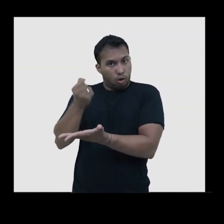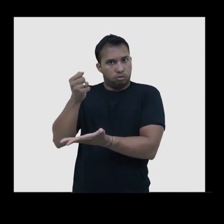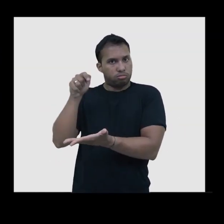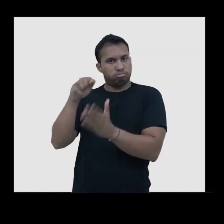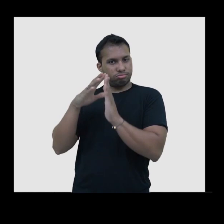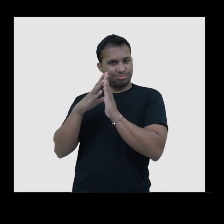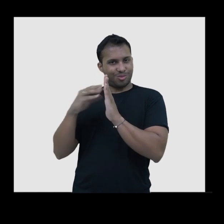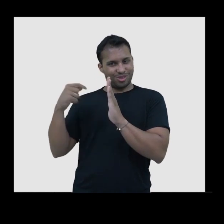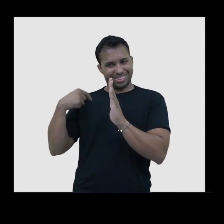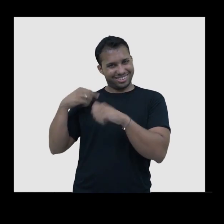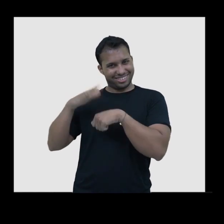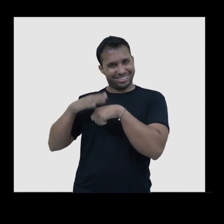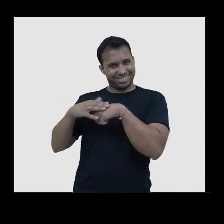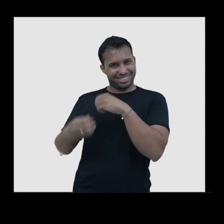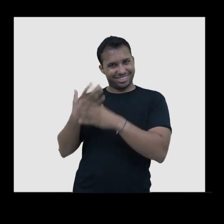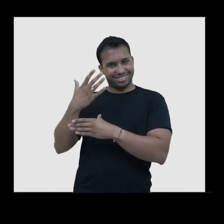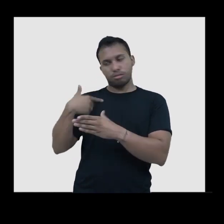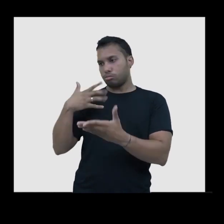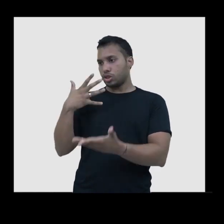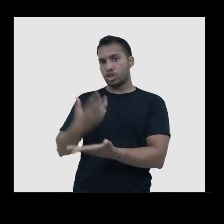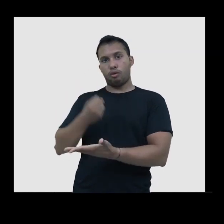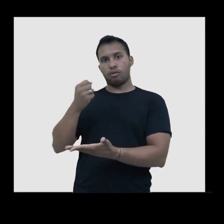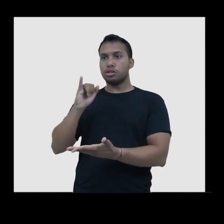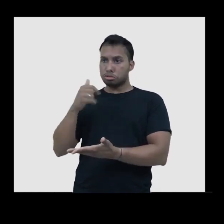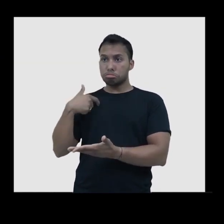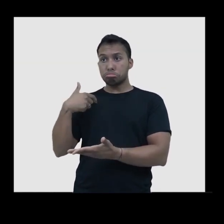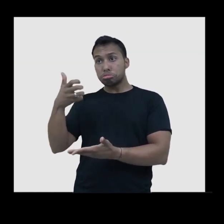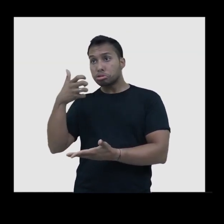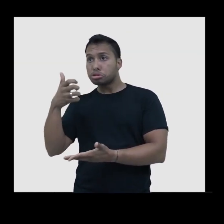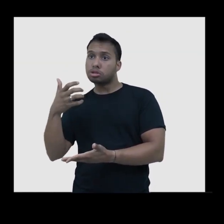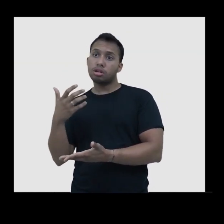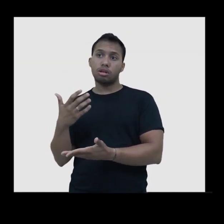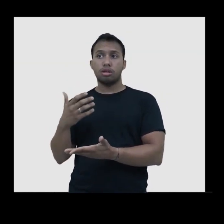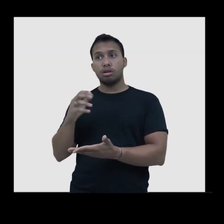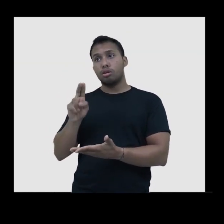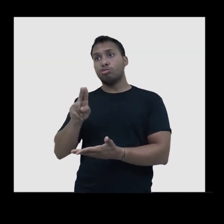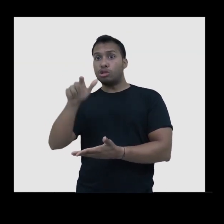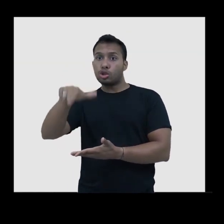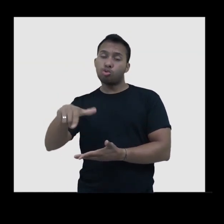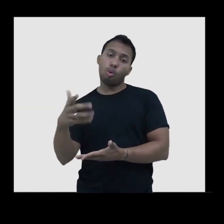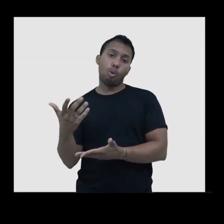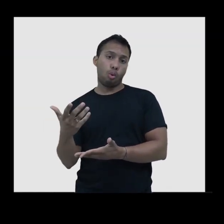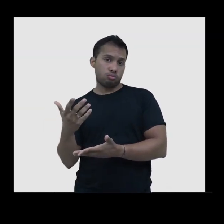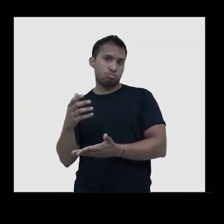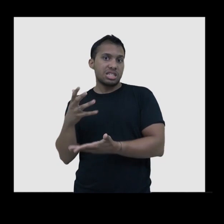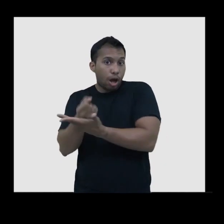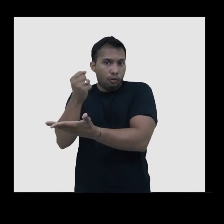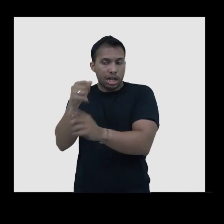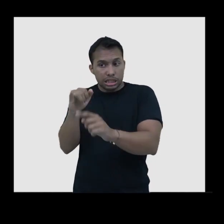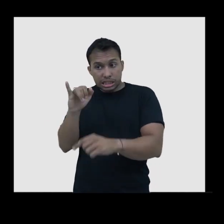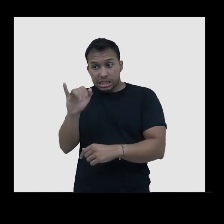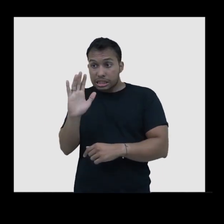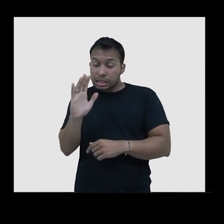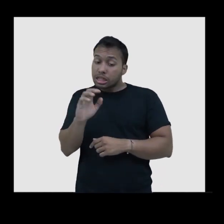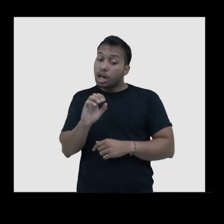Bom, então agora a gente pode salvar o preset, se a gente quiser utilizar esse preset outras vezes, né? Ou simplesmente dar um